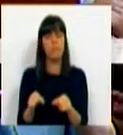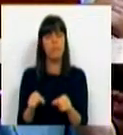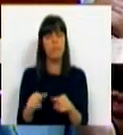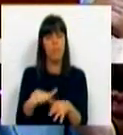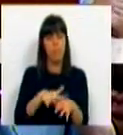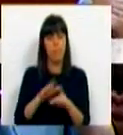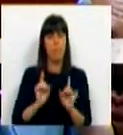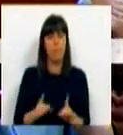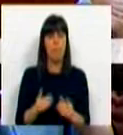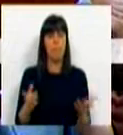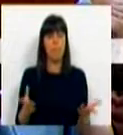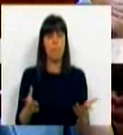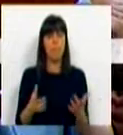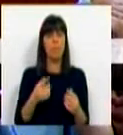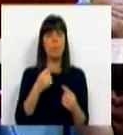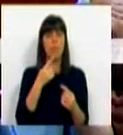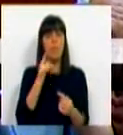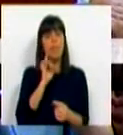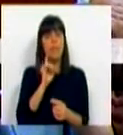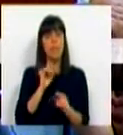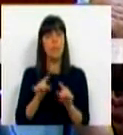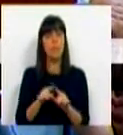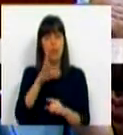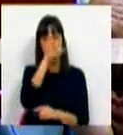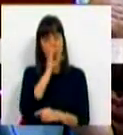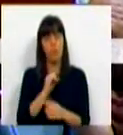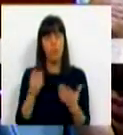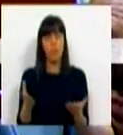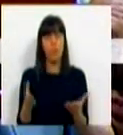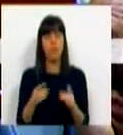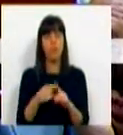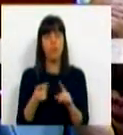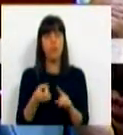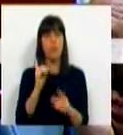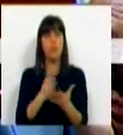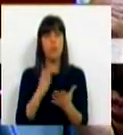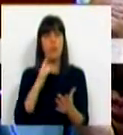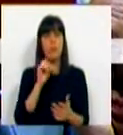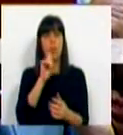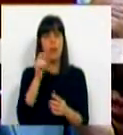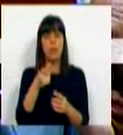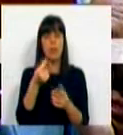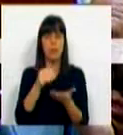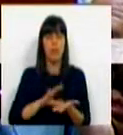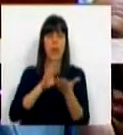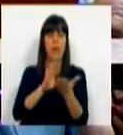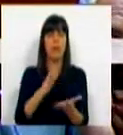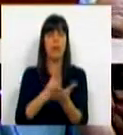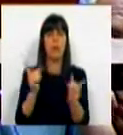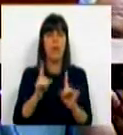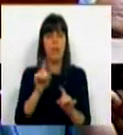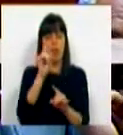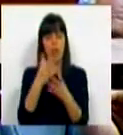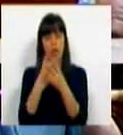neste contexto como muito importantes para o Governo Não é só a questão da capitalização, é a questão